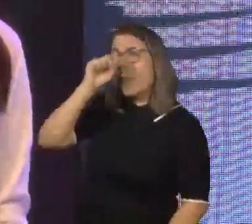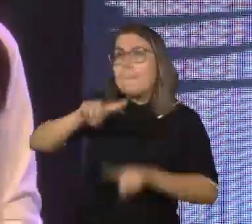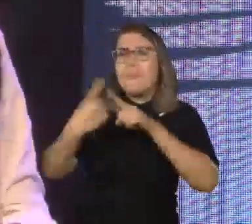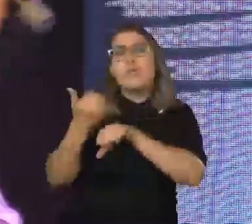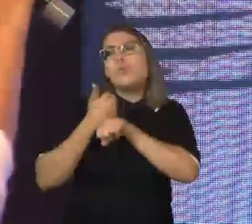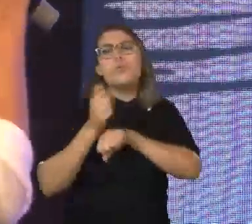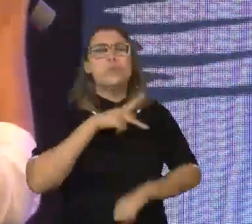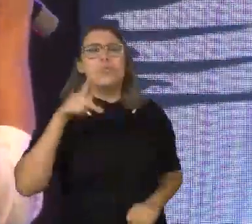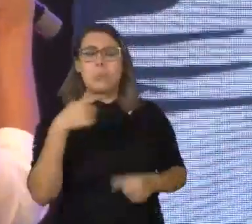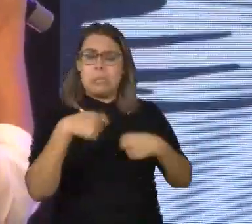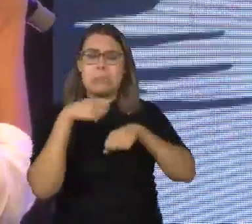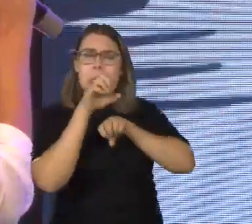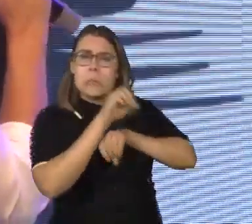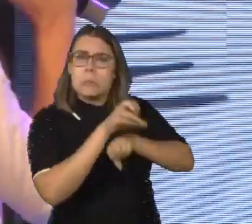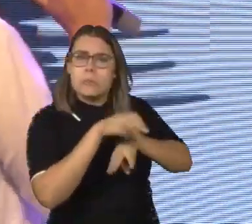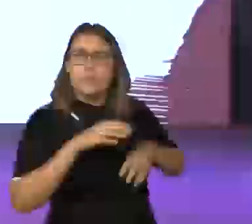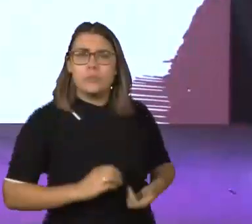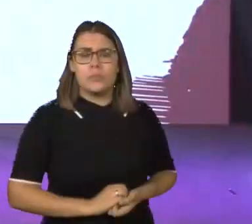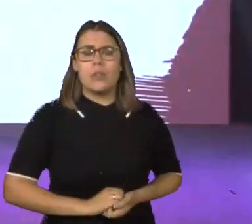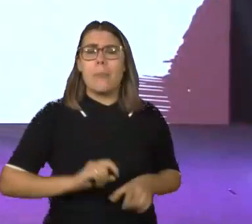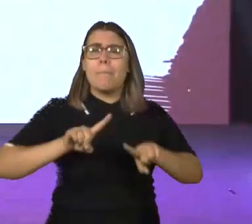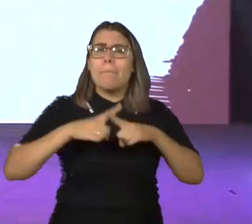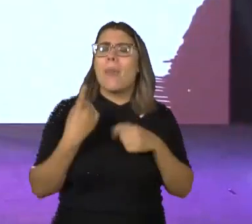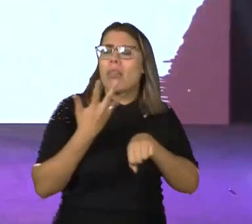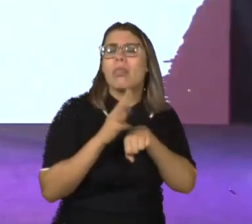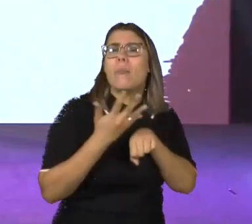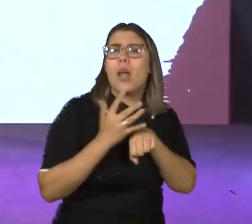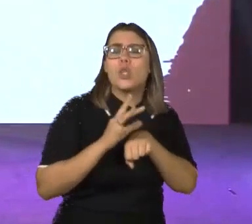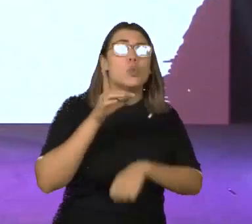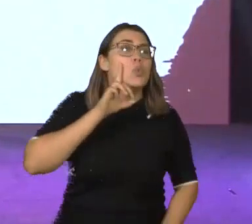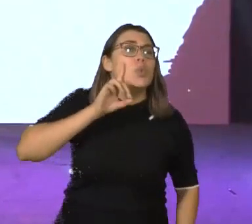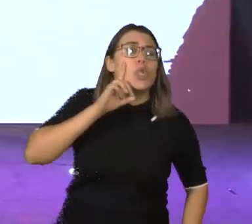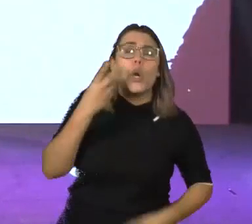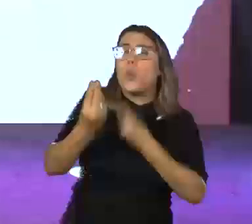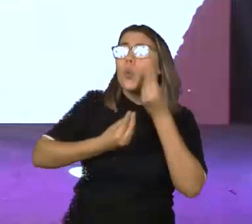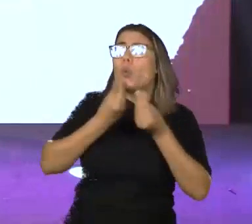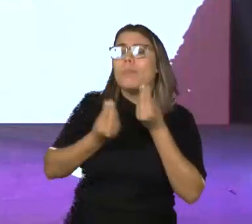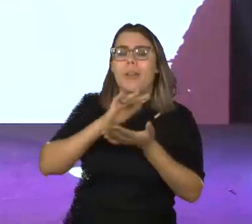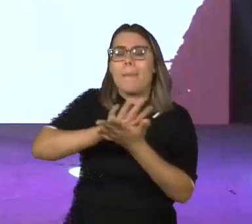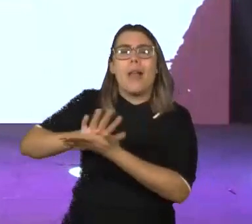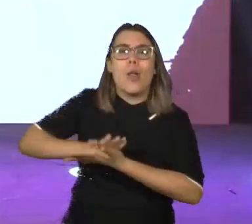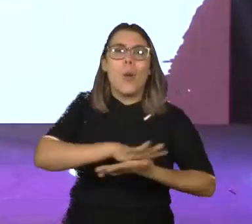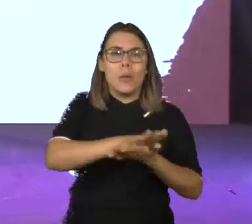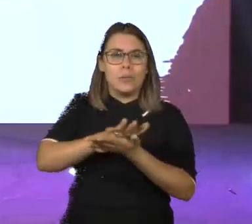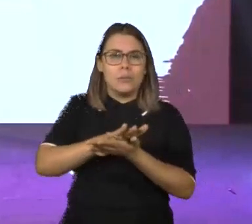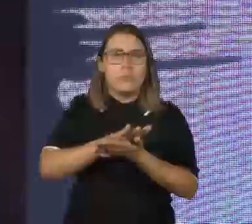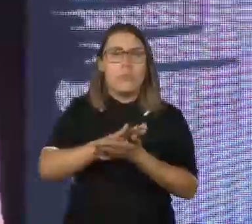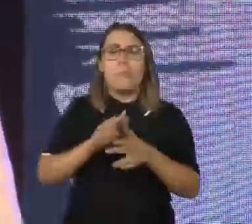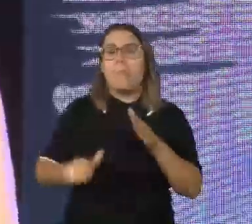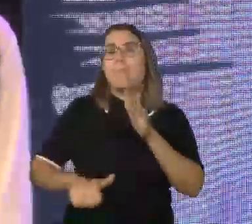para o novo. E na prática escolar, como acontece o preconceito? Primeiro,